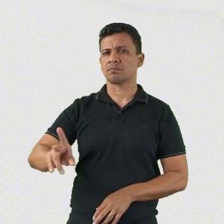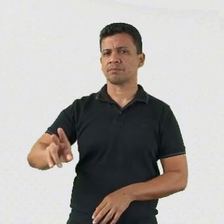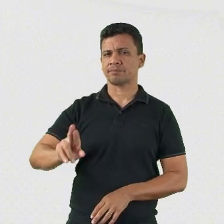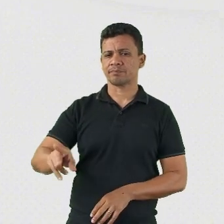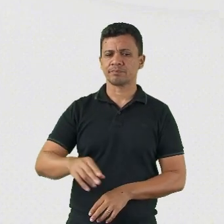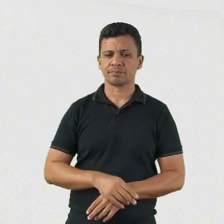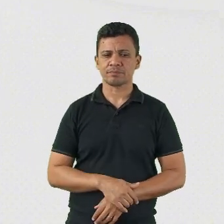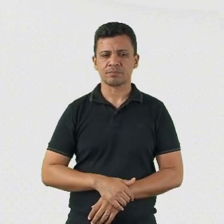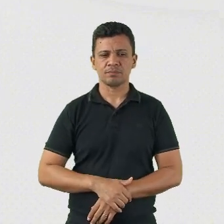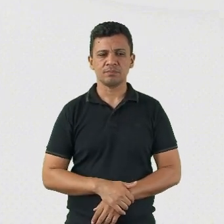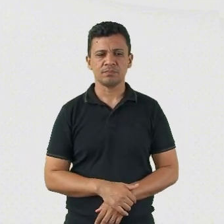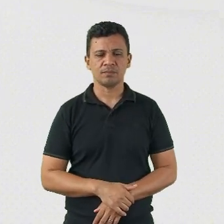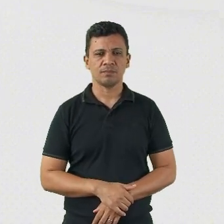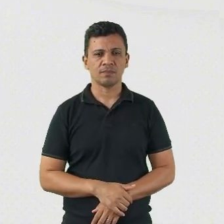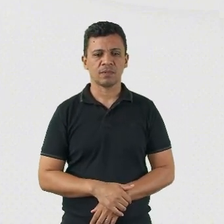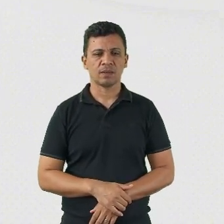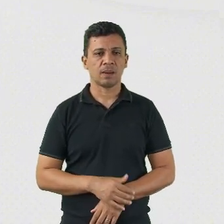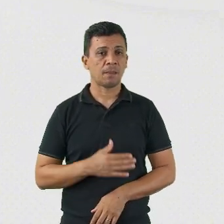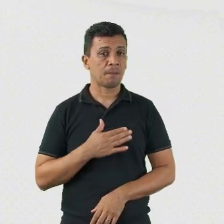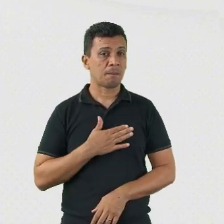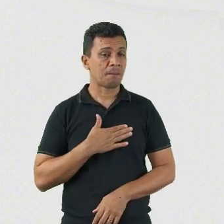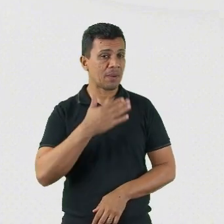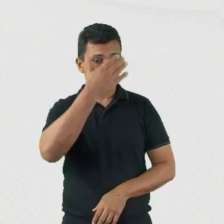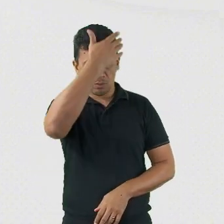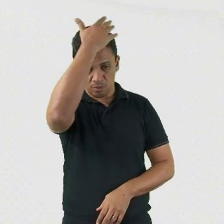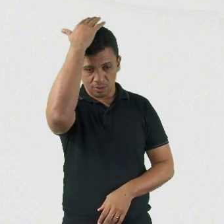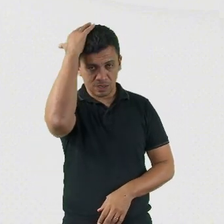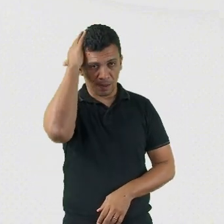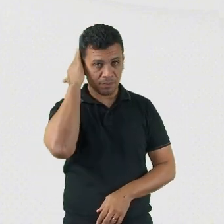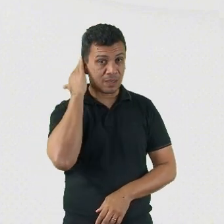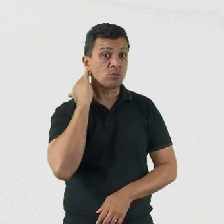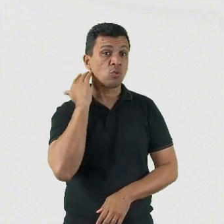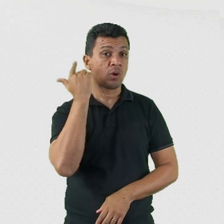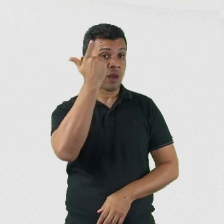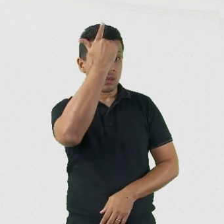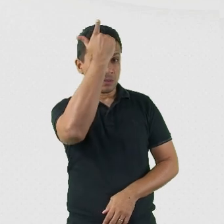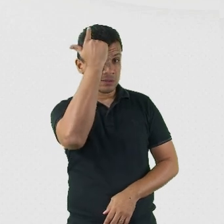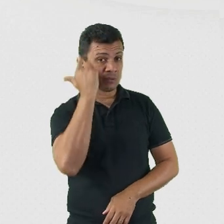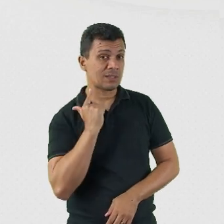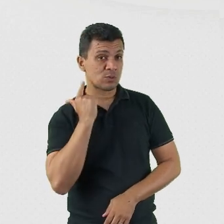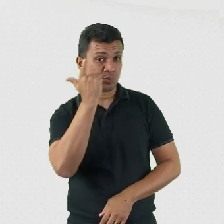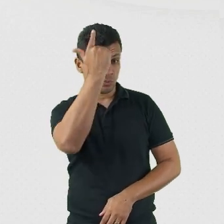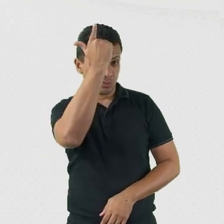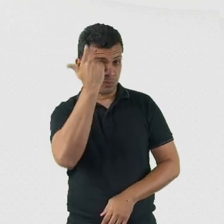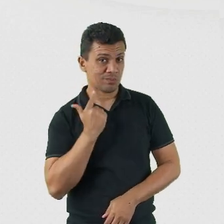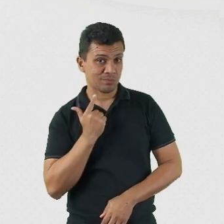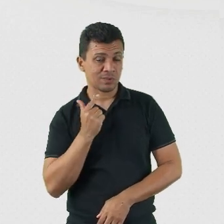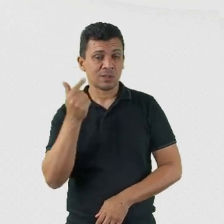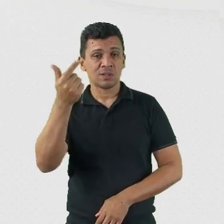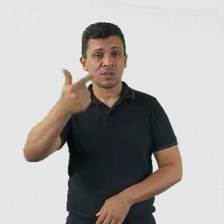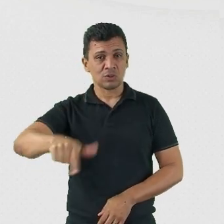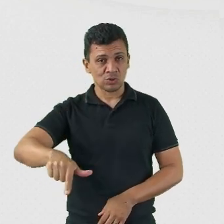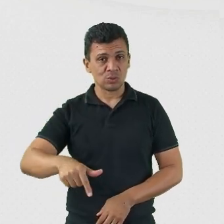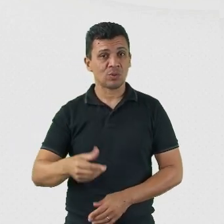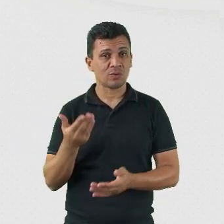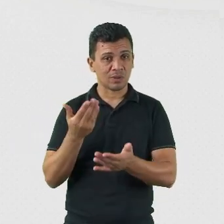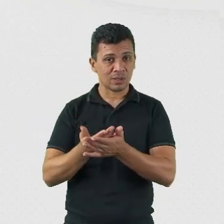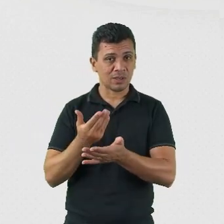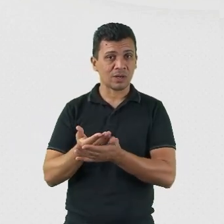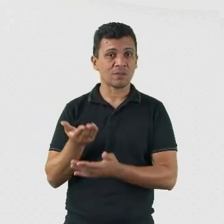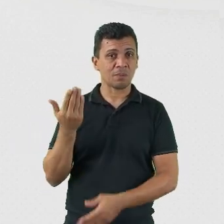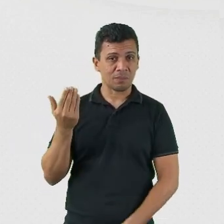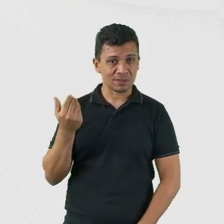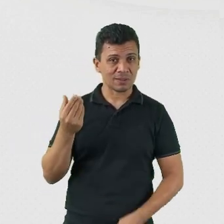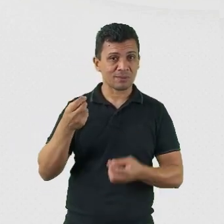my hair is straight. Meu cabelo liso. Então, de novo, eu já falei isso em uma outra